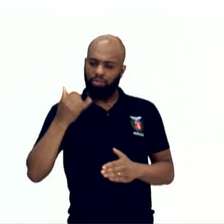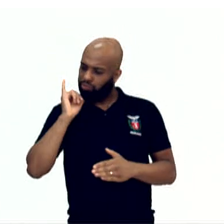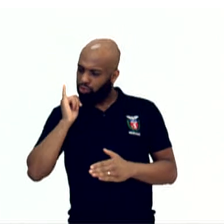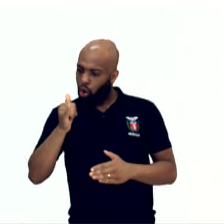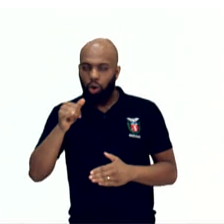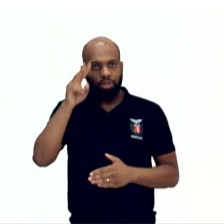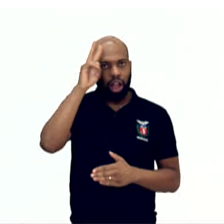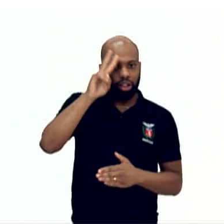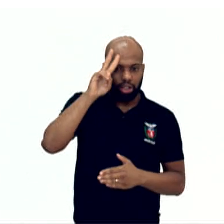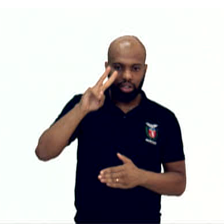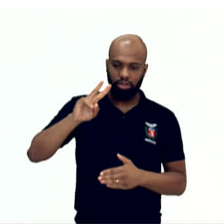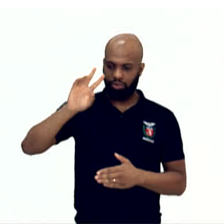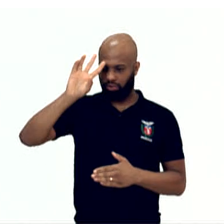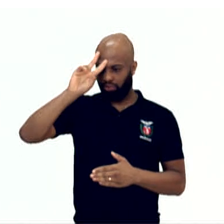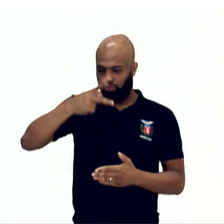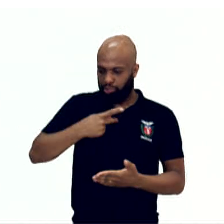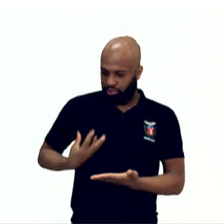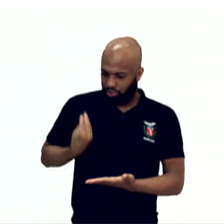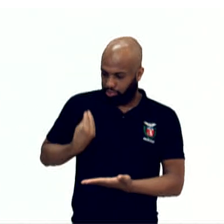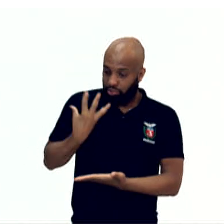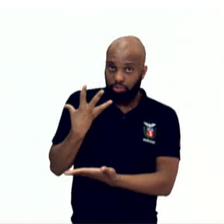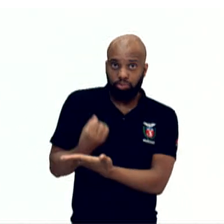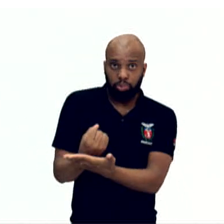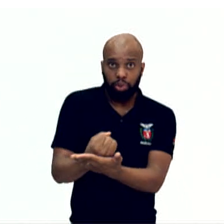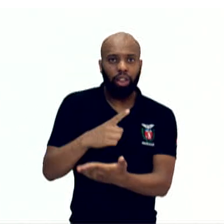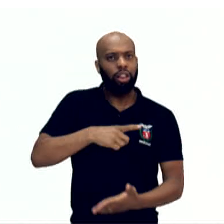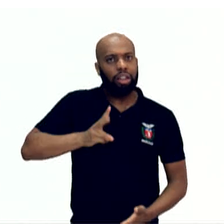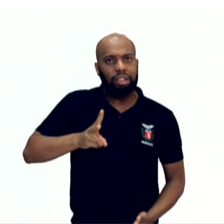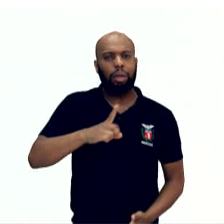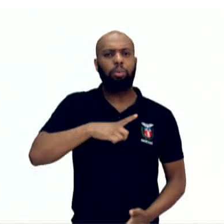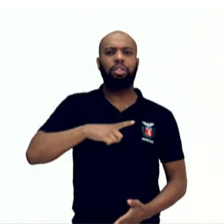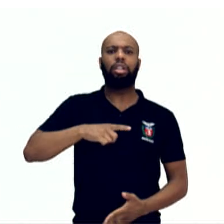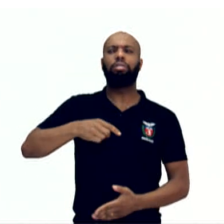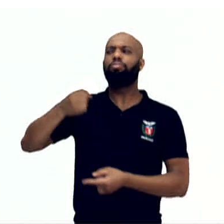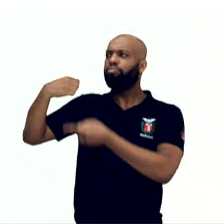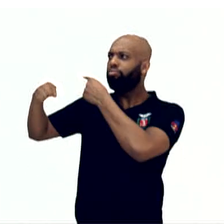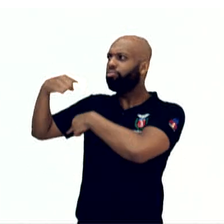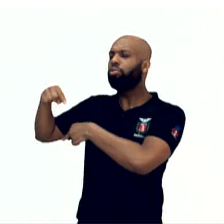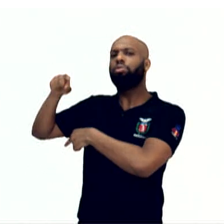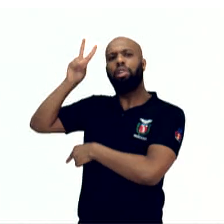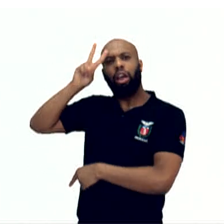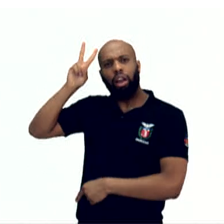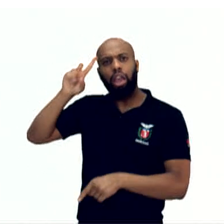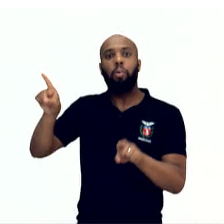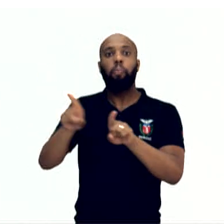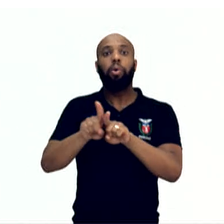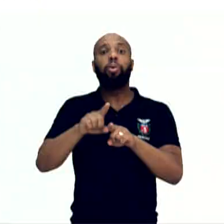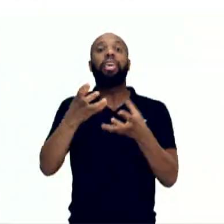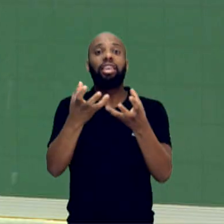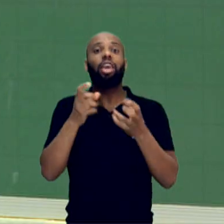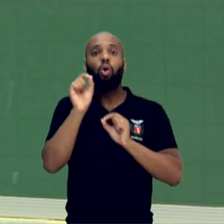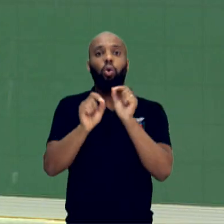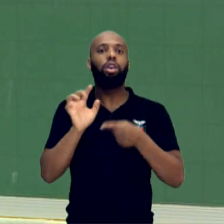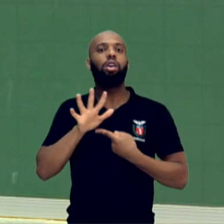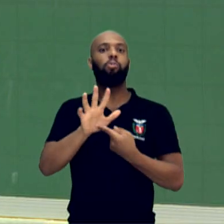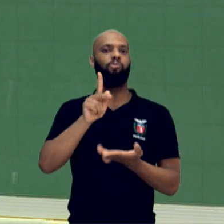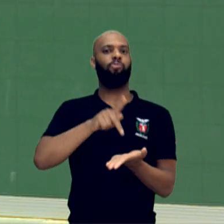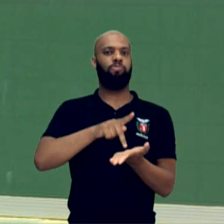texto autobiográfico aparece frequentemente pontuado de lembranças, porém com o compromisso de dizer a verdade.